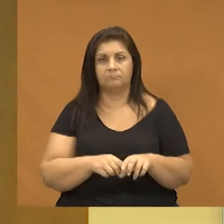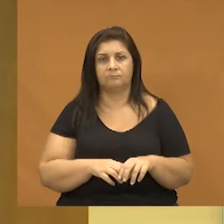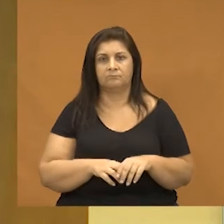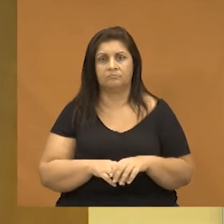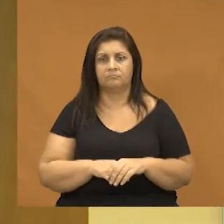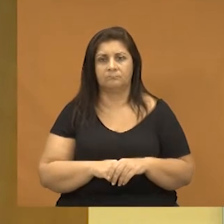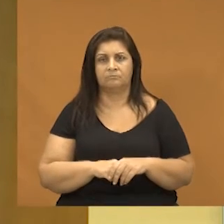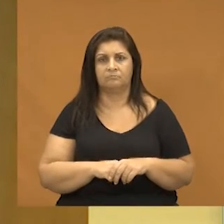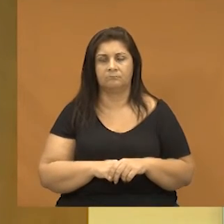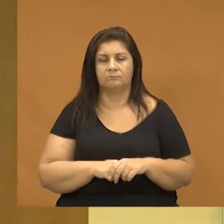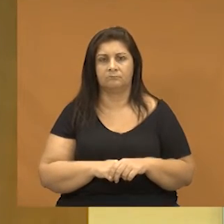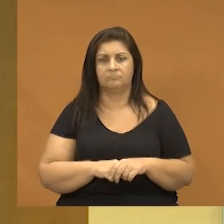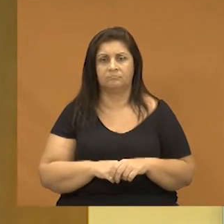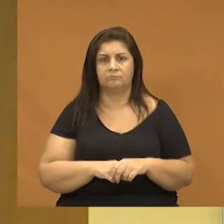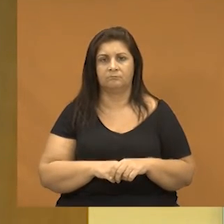aqui,